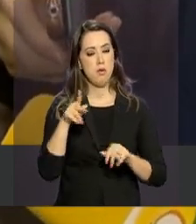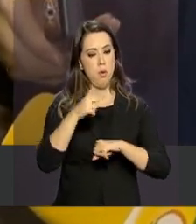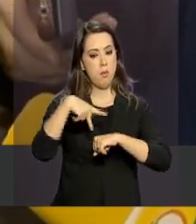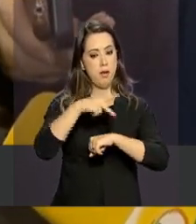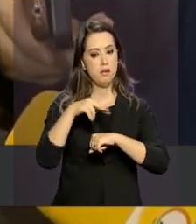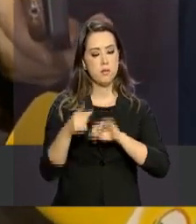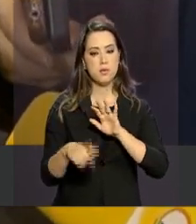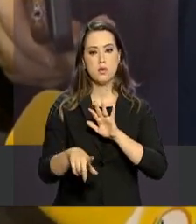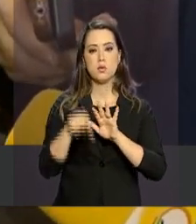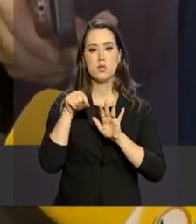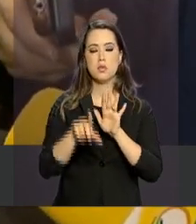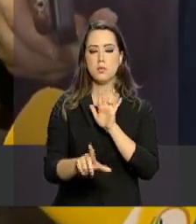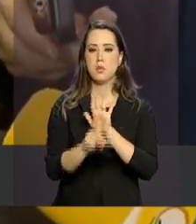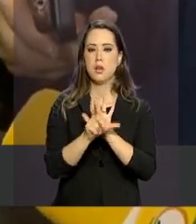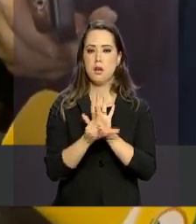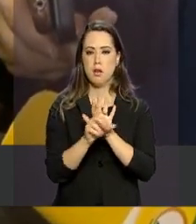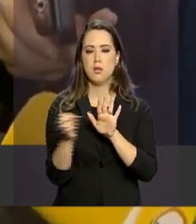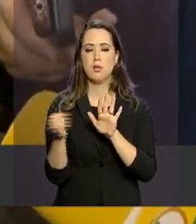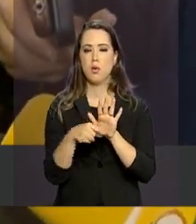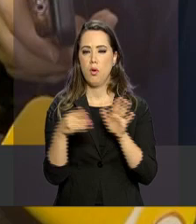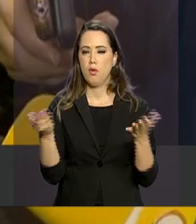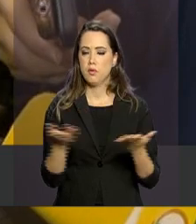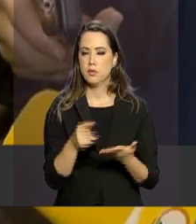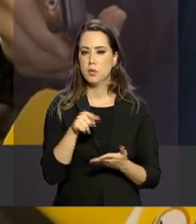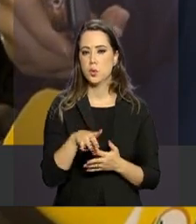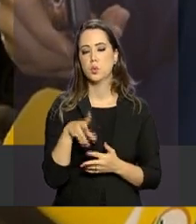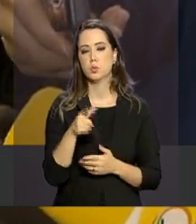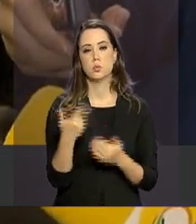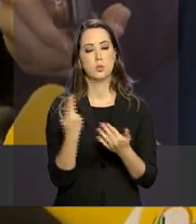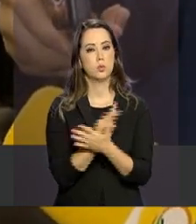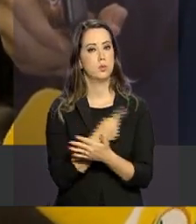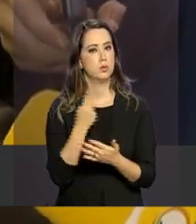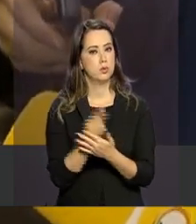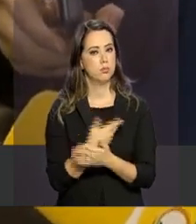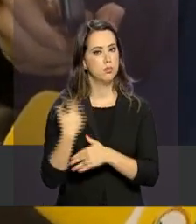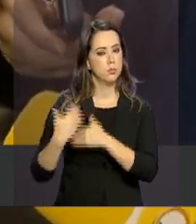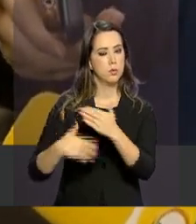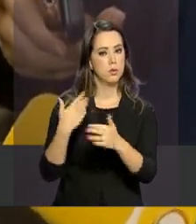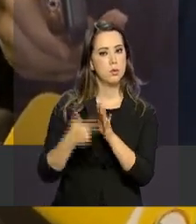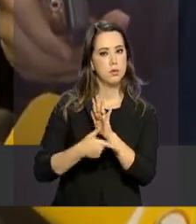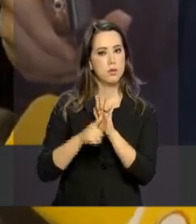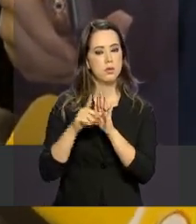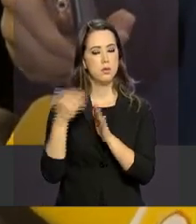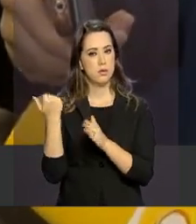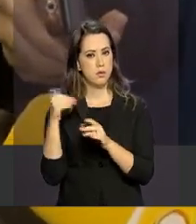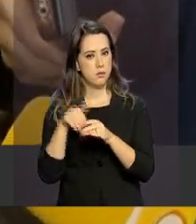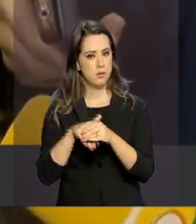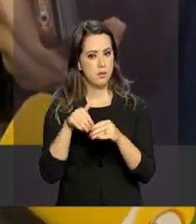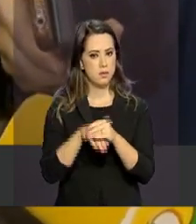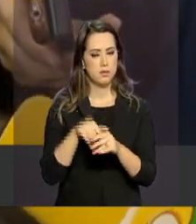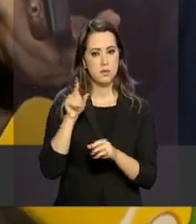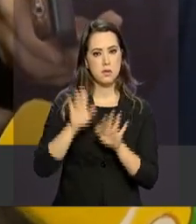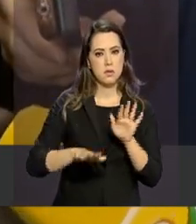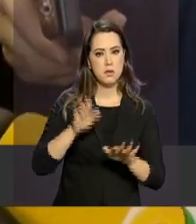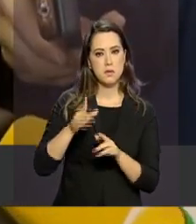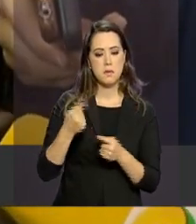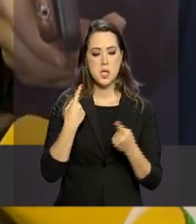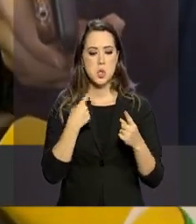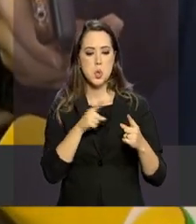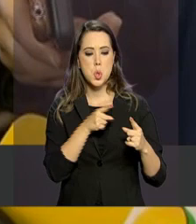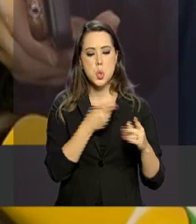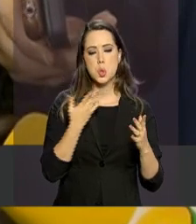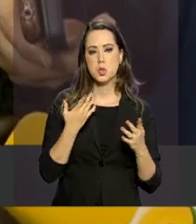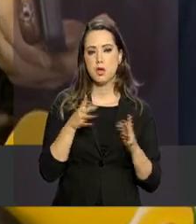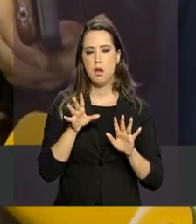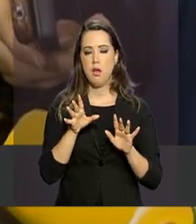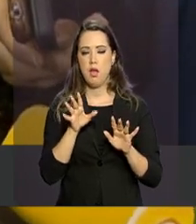oportuna para o momento atual você veja que tudo que se fez nesta última antes dessa última eleição era muitas vezes criticado por exemplo o